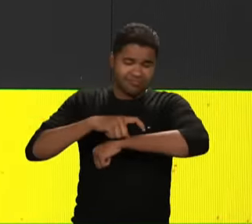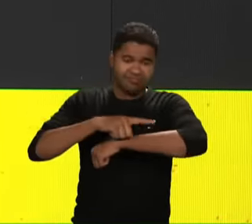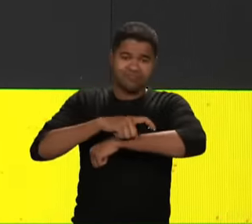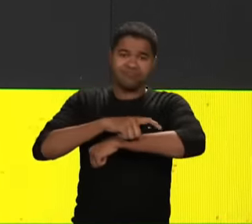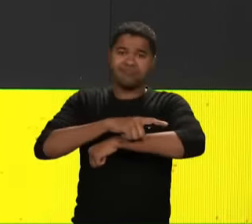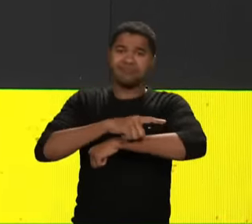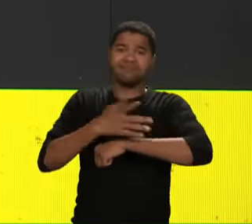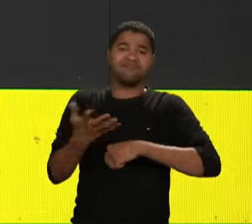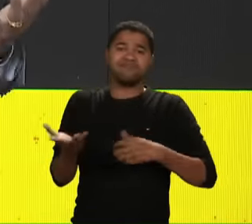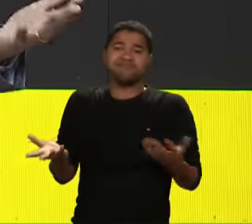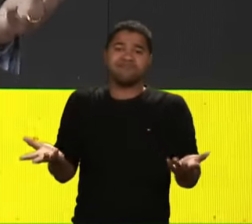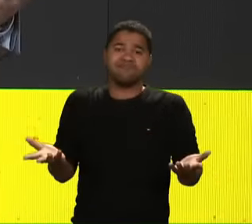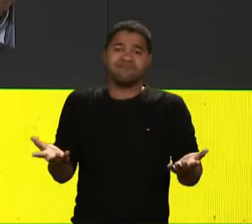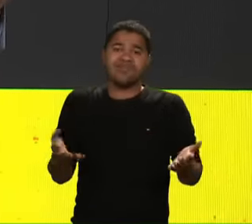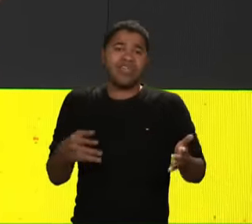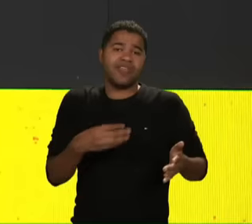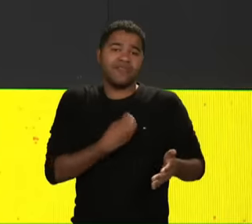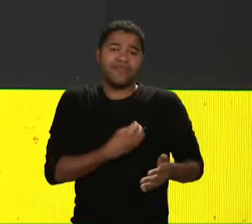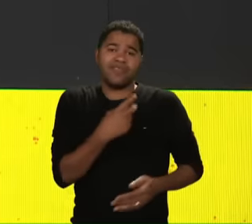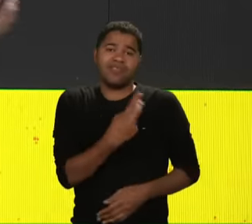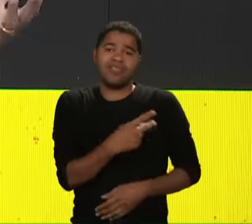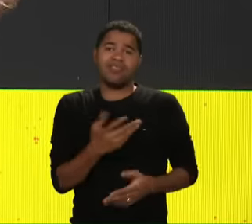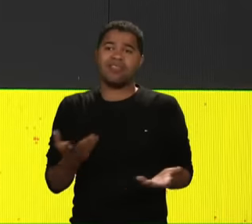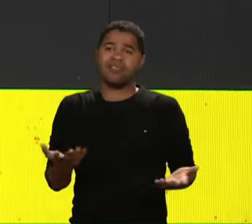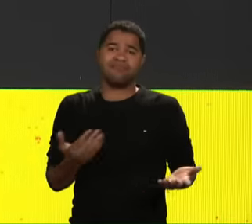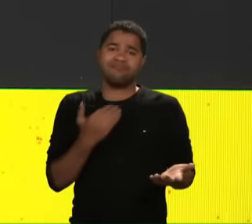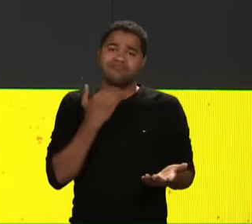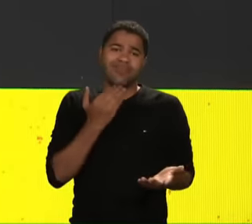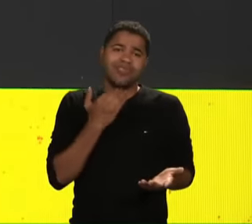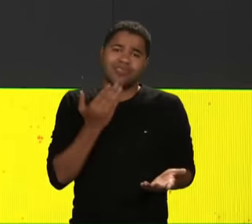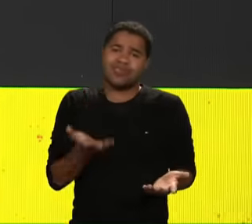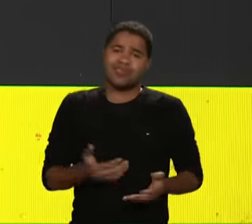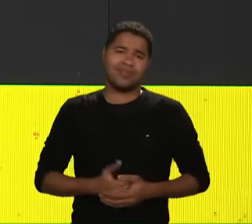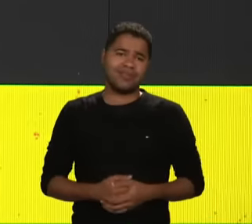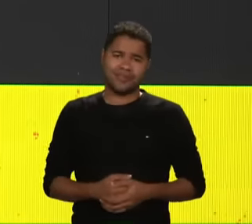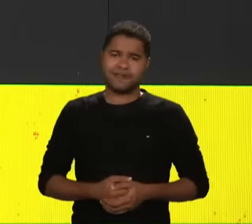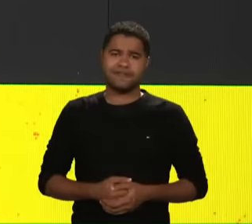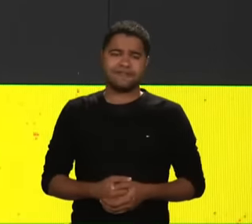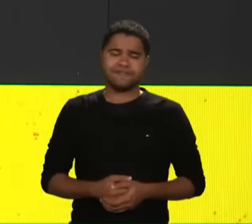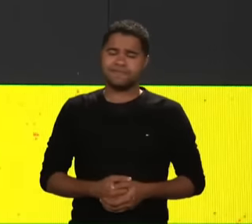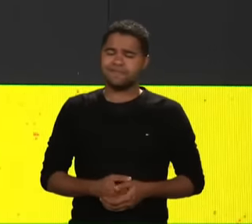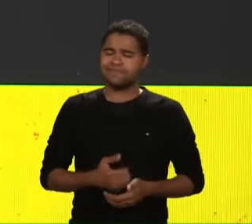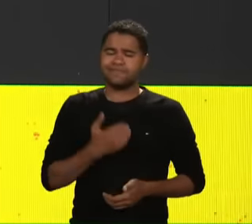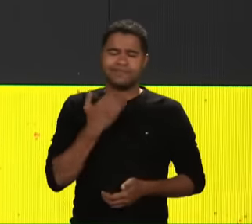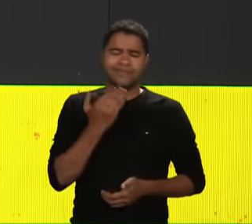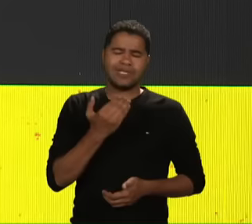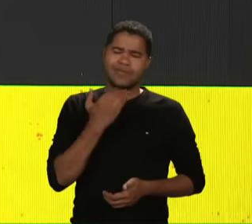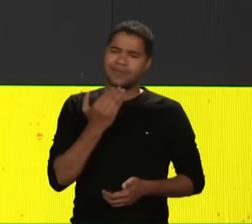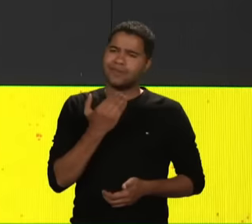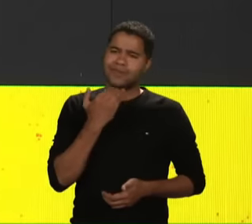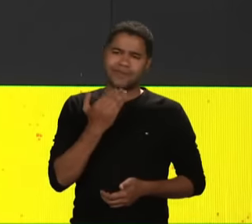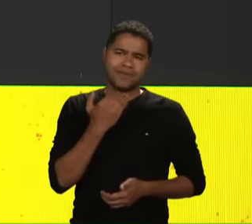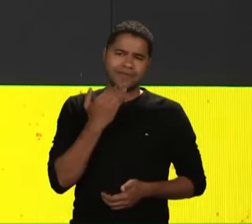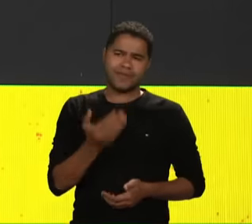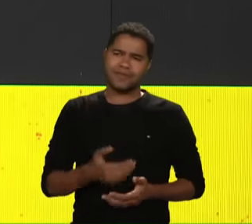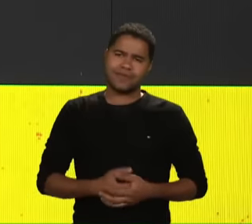de dar outra. Não adianta. Não